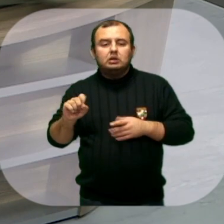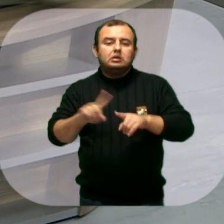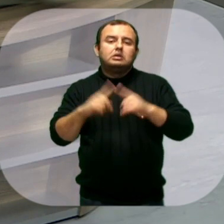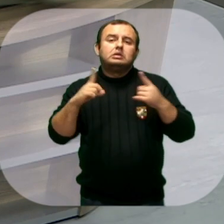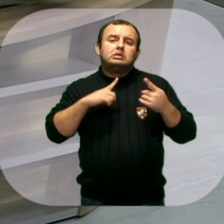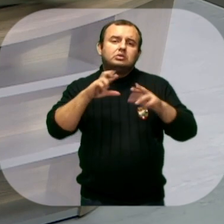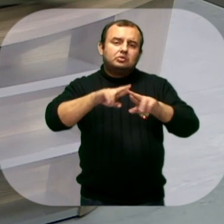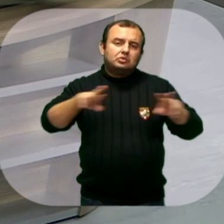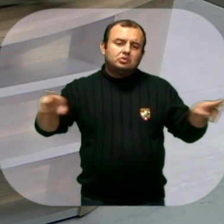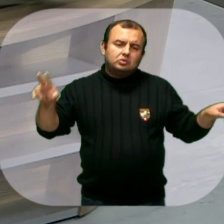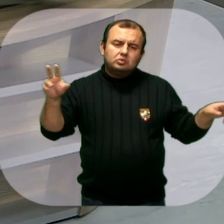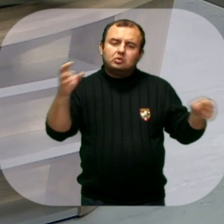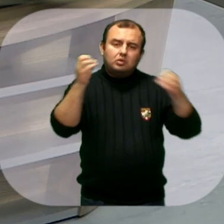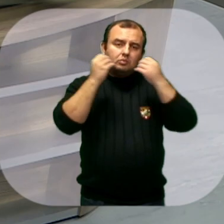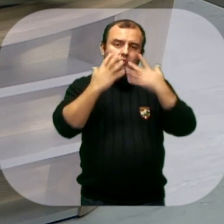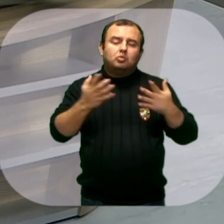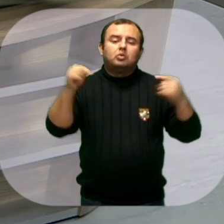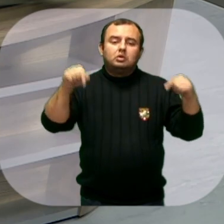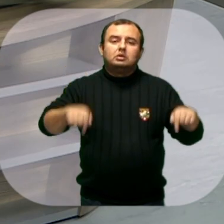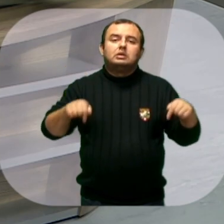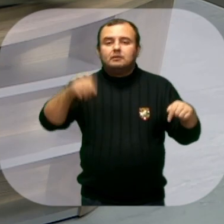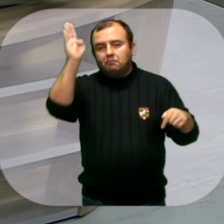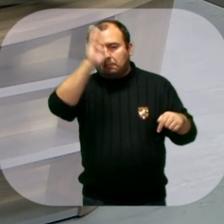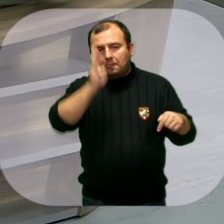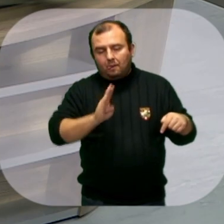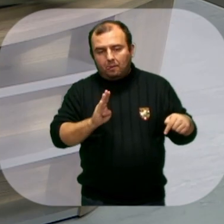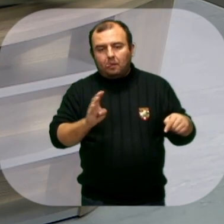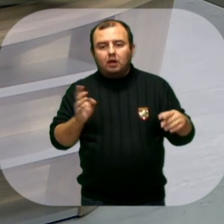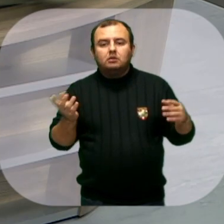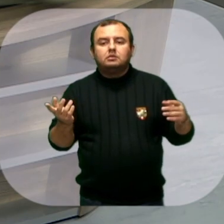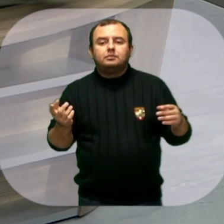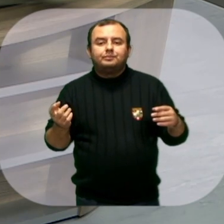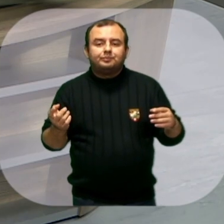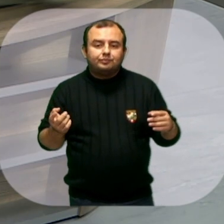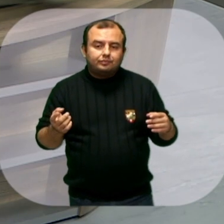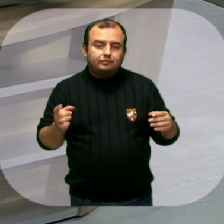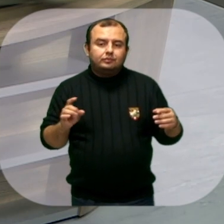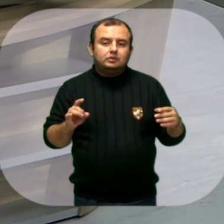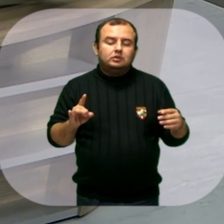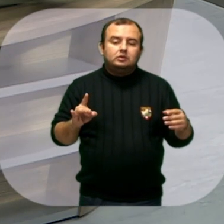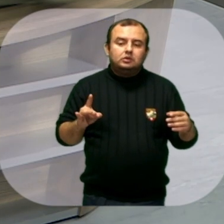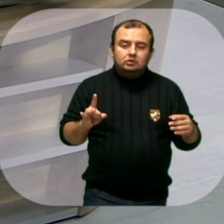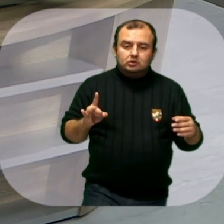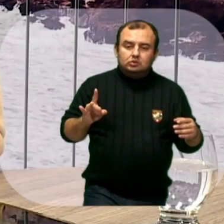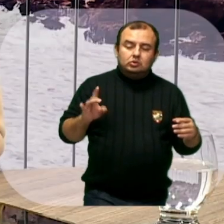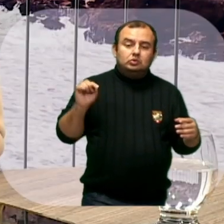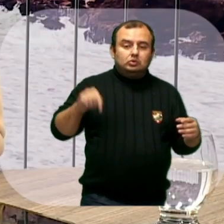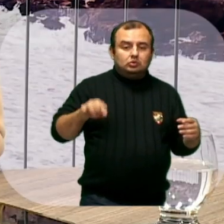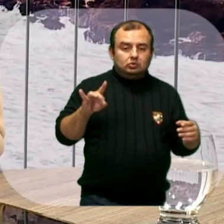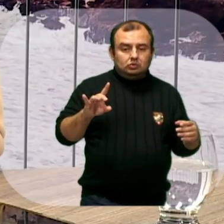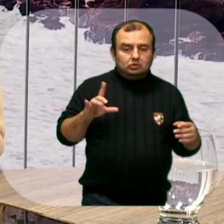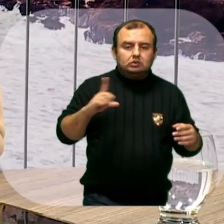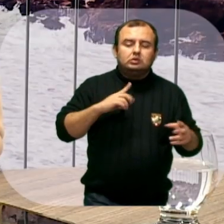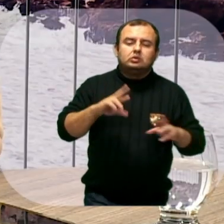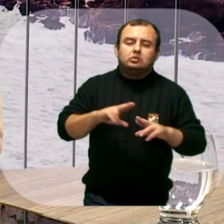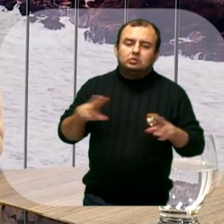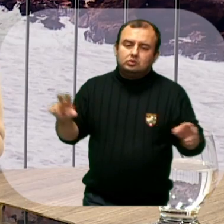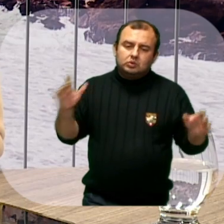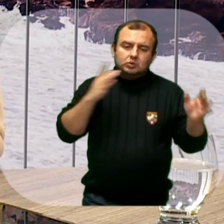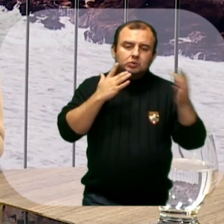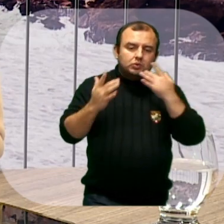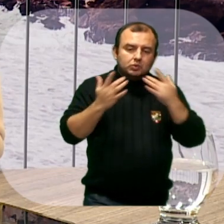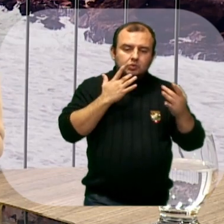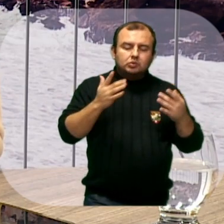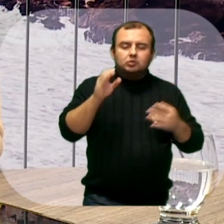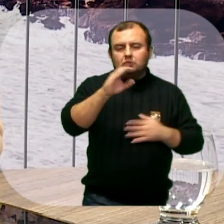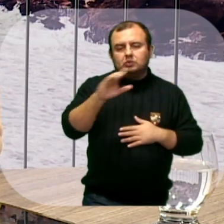temos tanta coisa boa aqui no Brasil. Então, assim, não só os contemporâneos, mas tem uma coisa, eu sou apaixonada